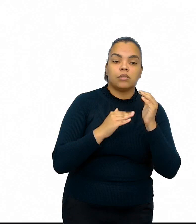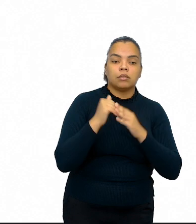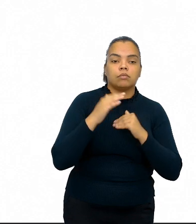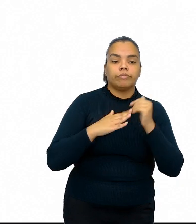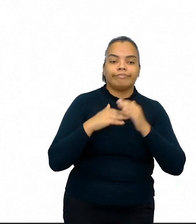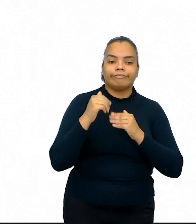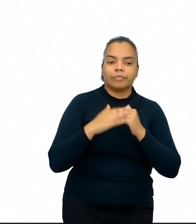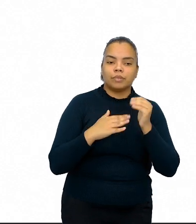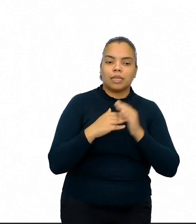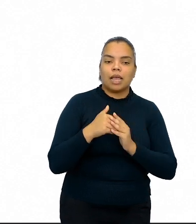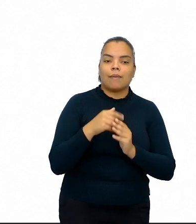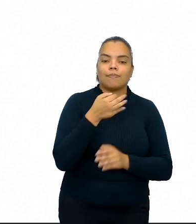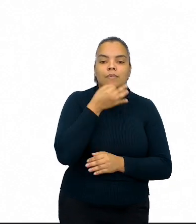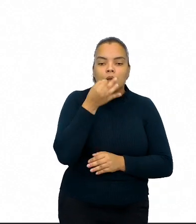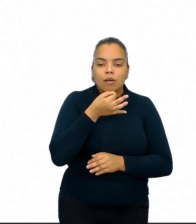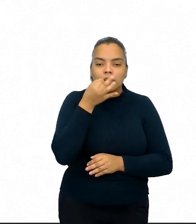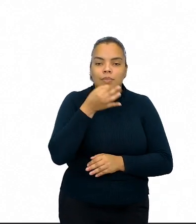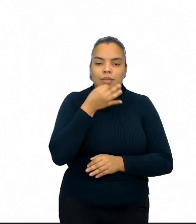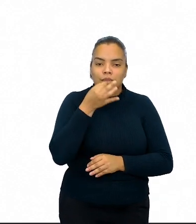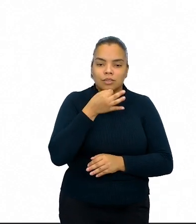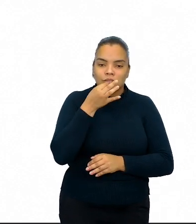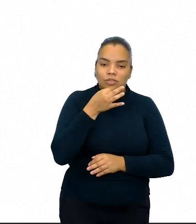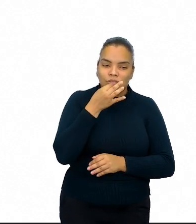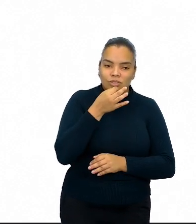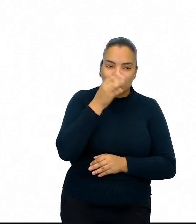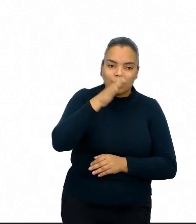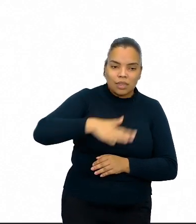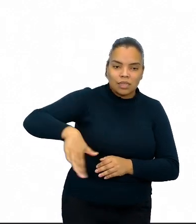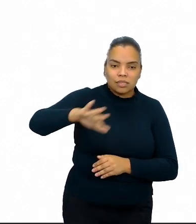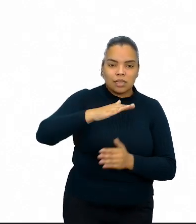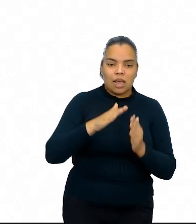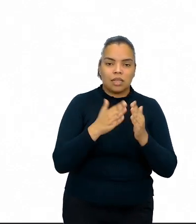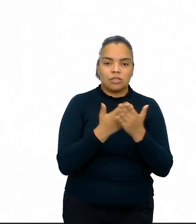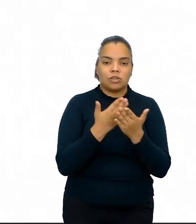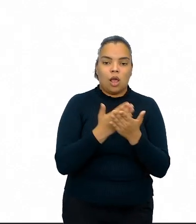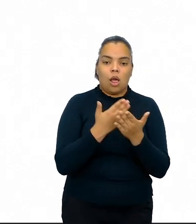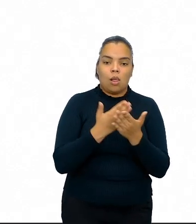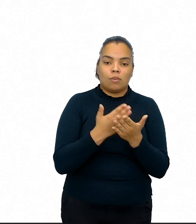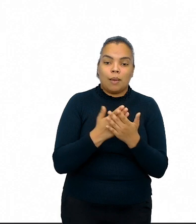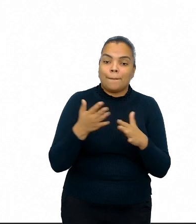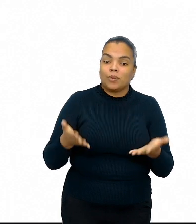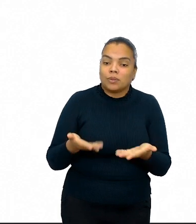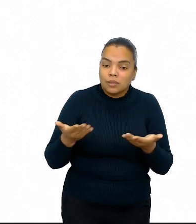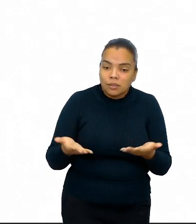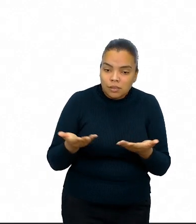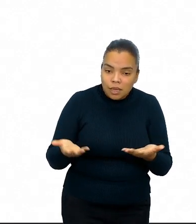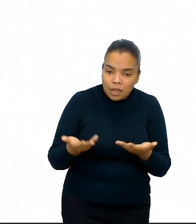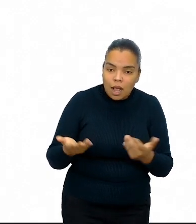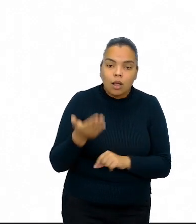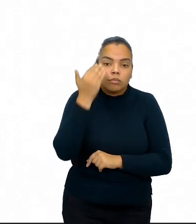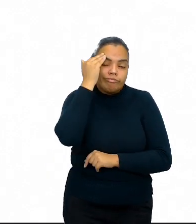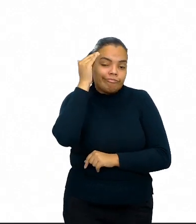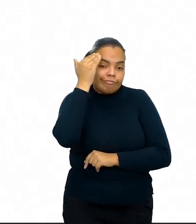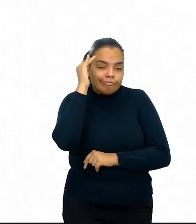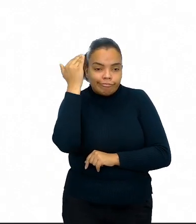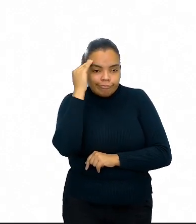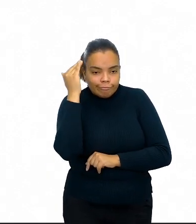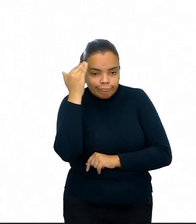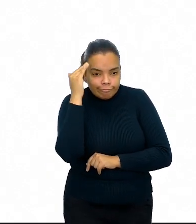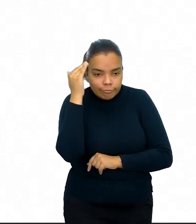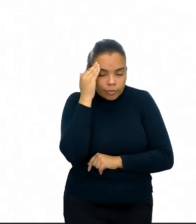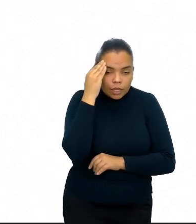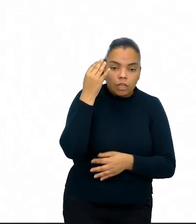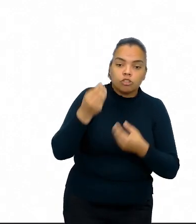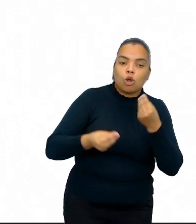aprendizagem argumentativa em sala de aula, de modo a potencializar a compreensão das dimensões